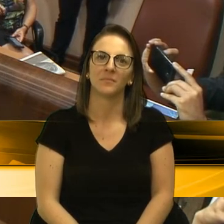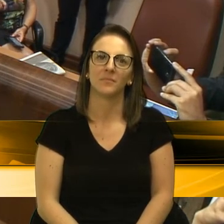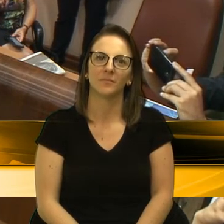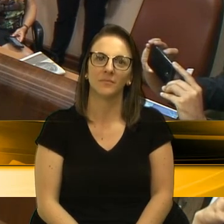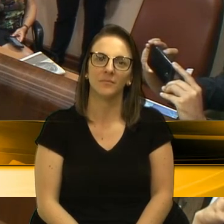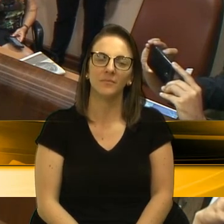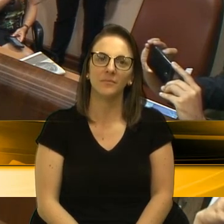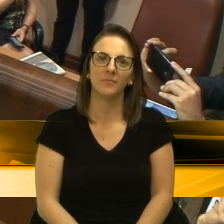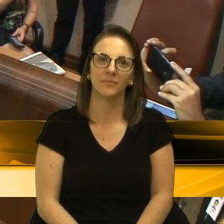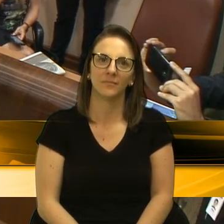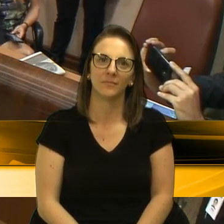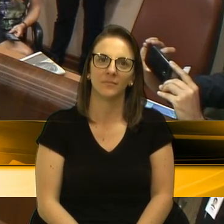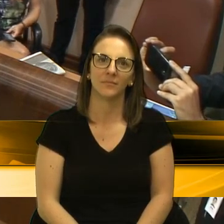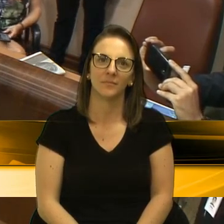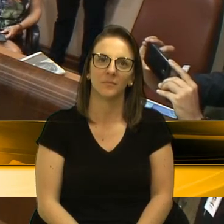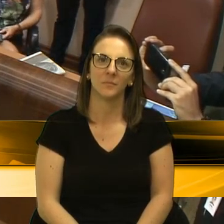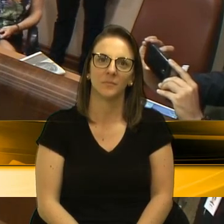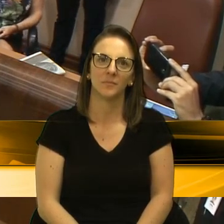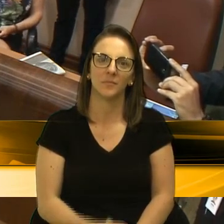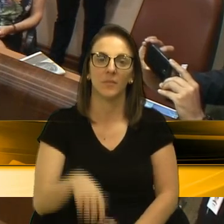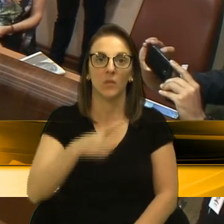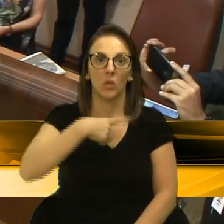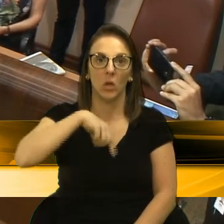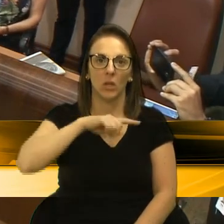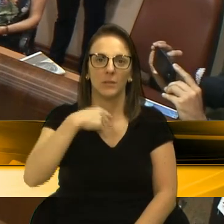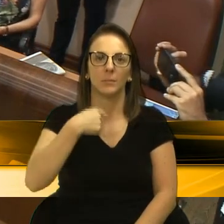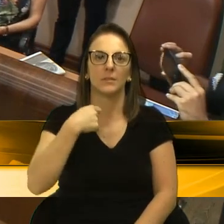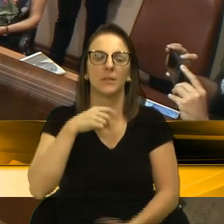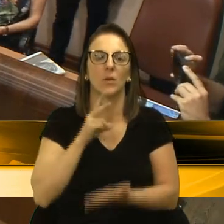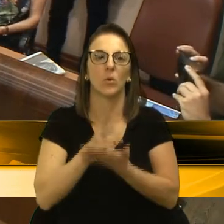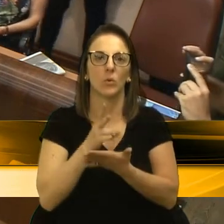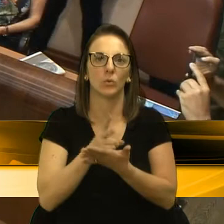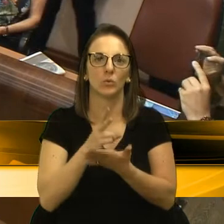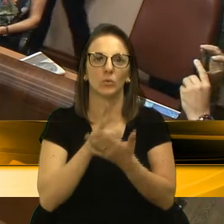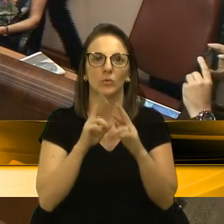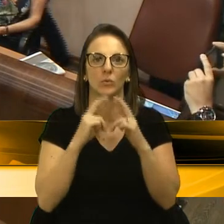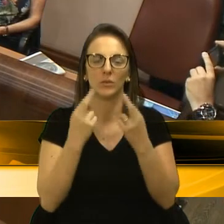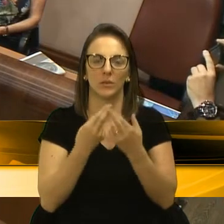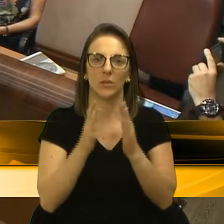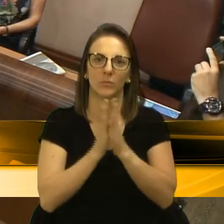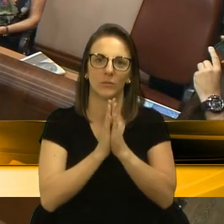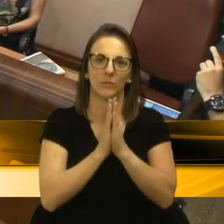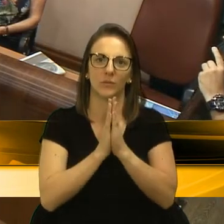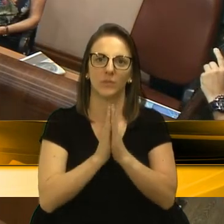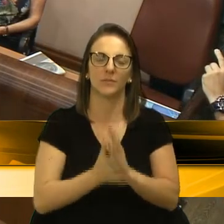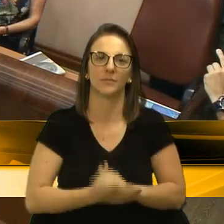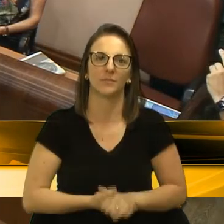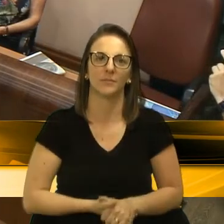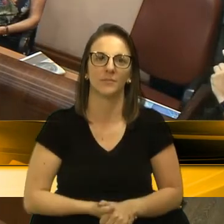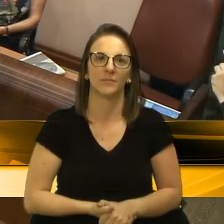Pessoal, nós temos que tocar nossa reunião, por favor.